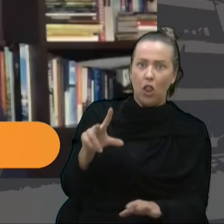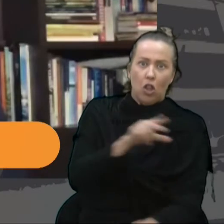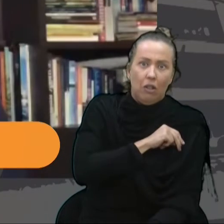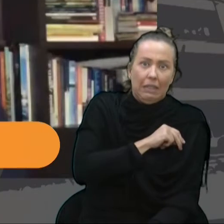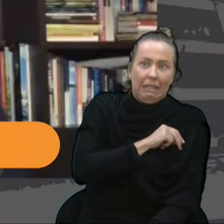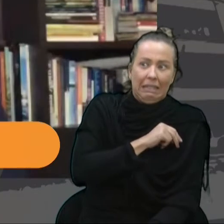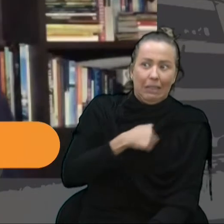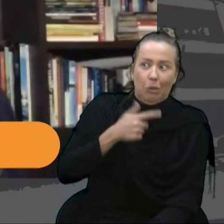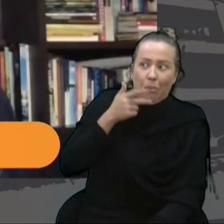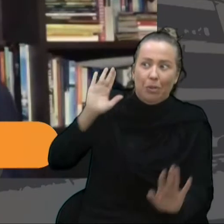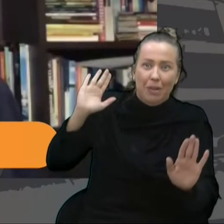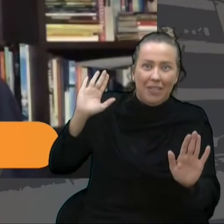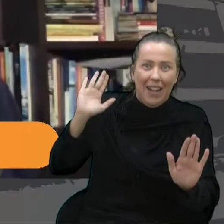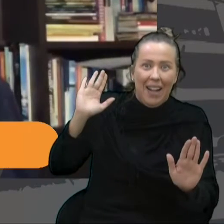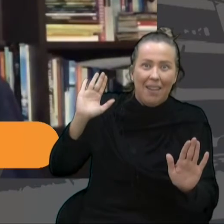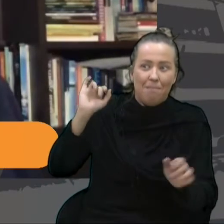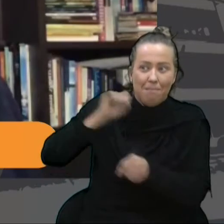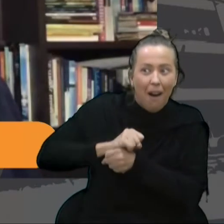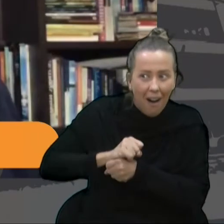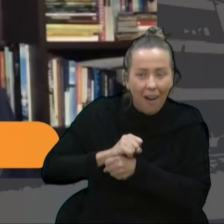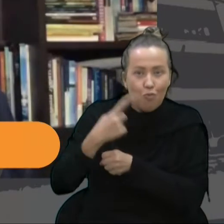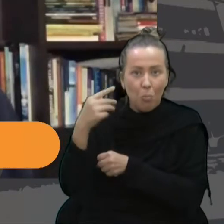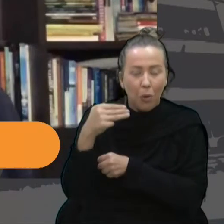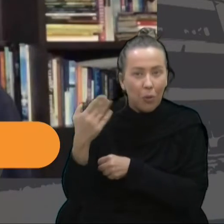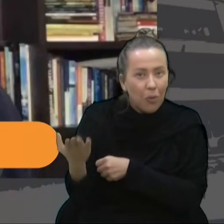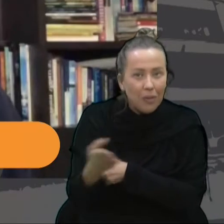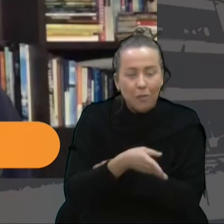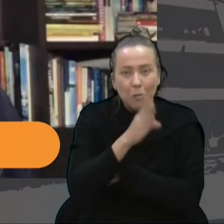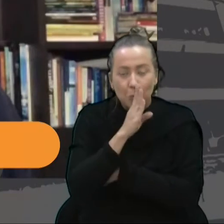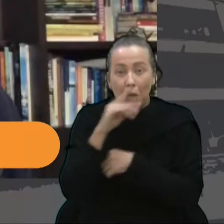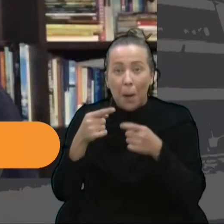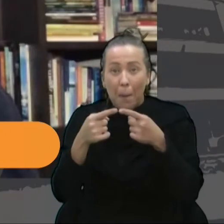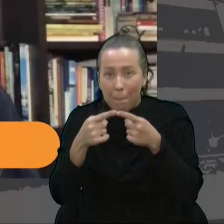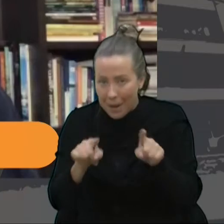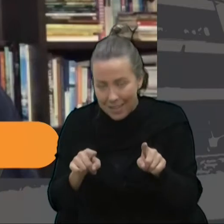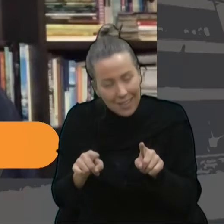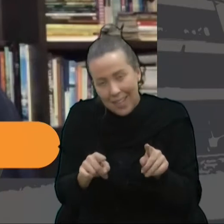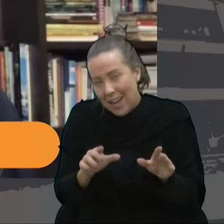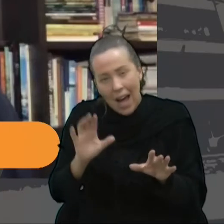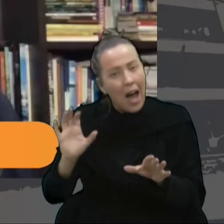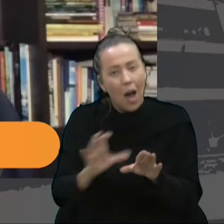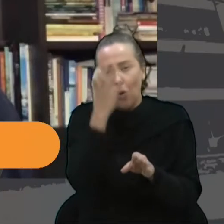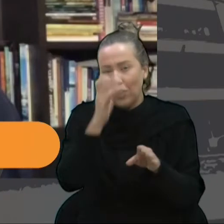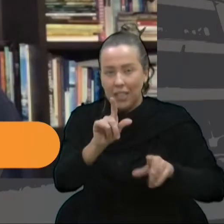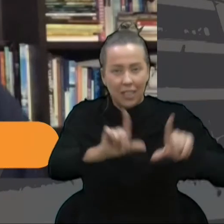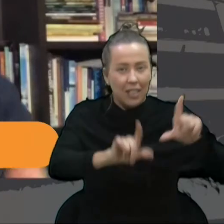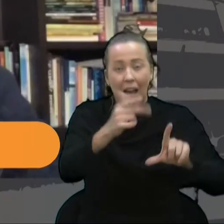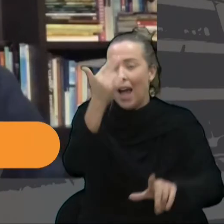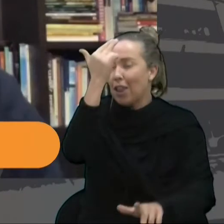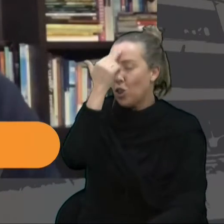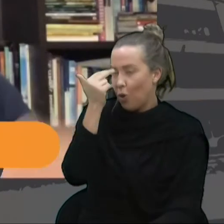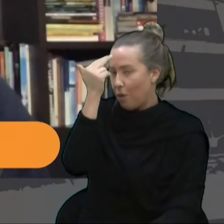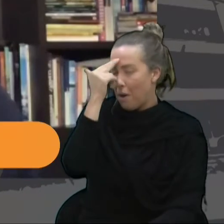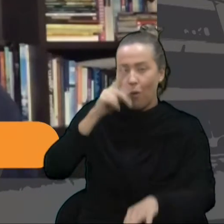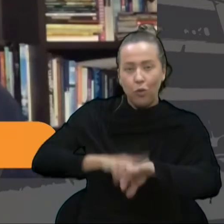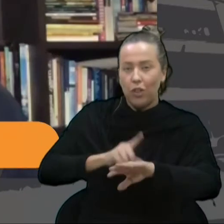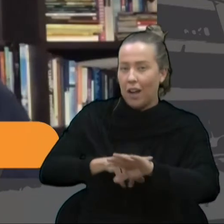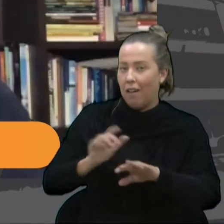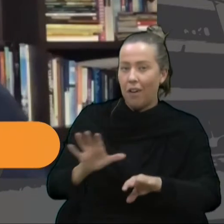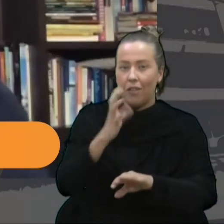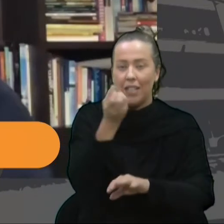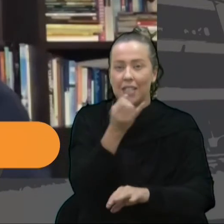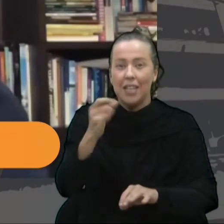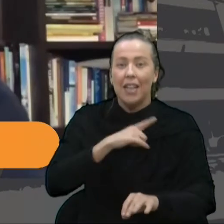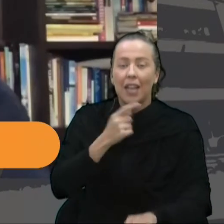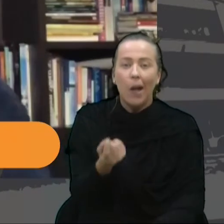falar. Simplesmente, a coisa mais corriqueira de televisão. Né? Isso acontece toda hora quando a gente fica